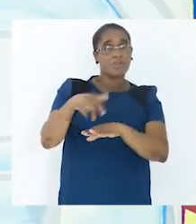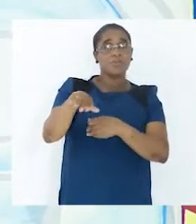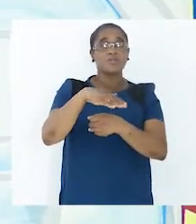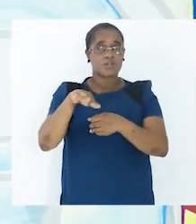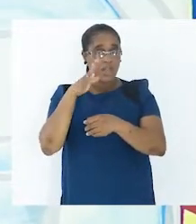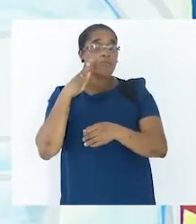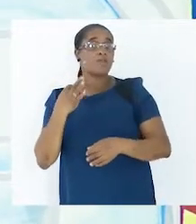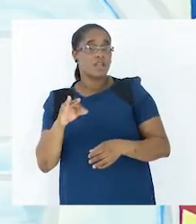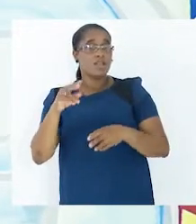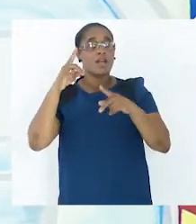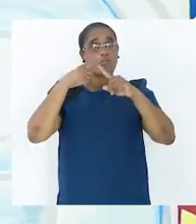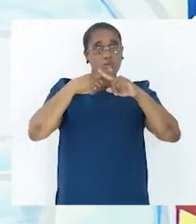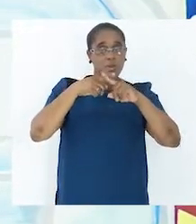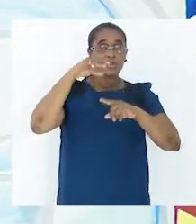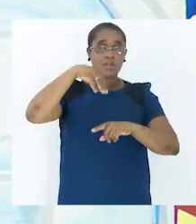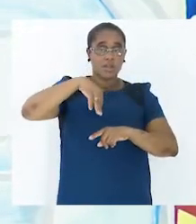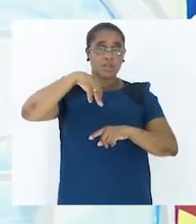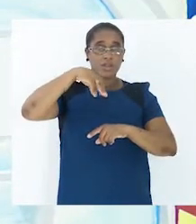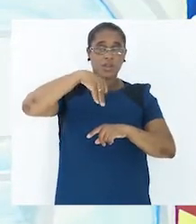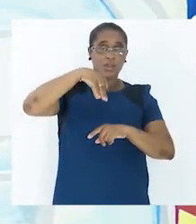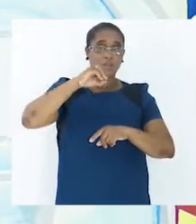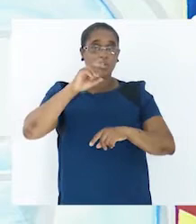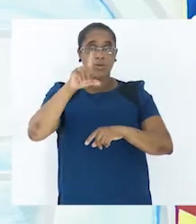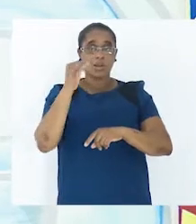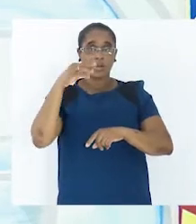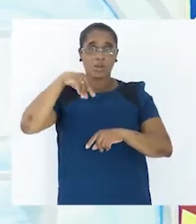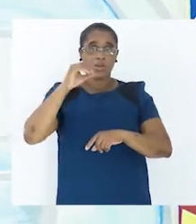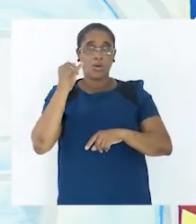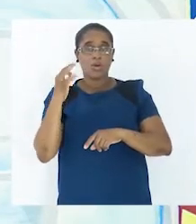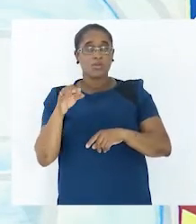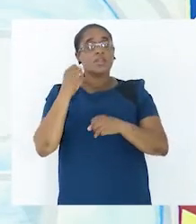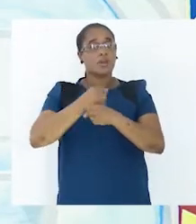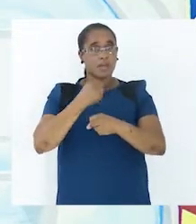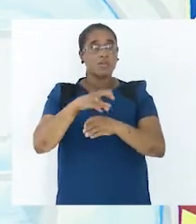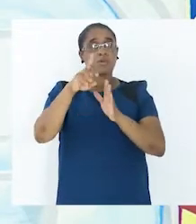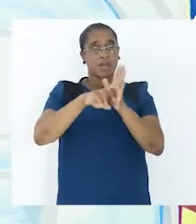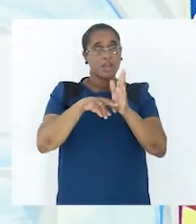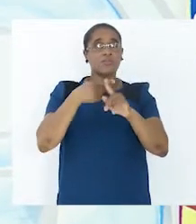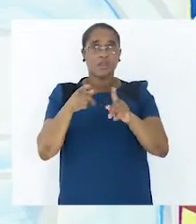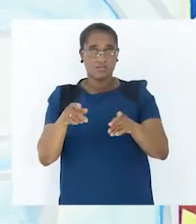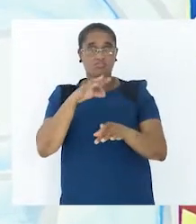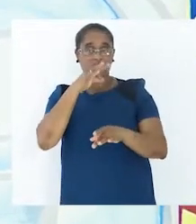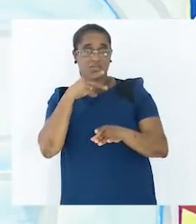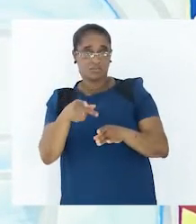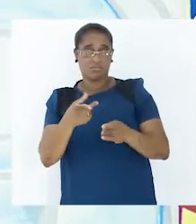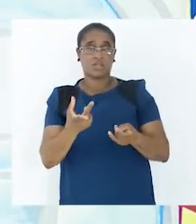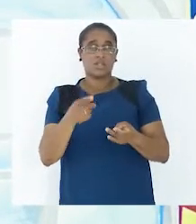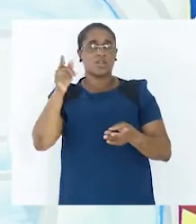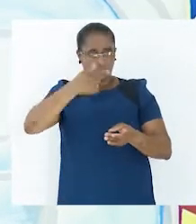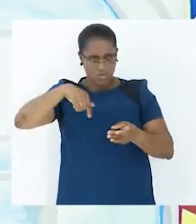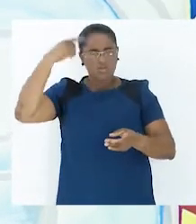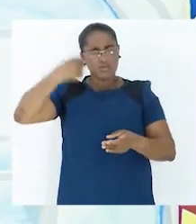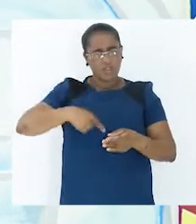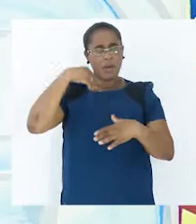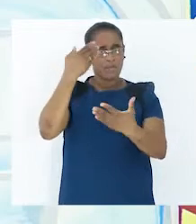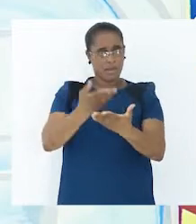multiplicação de polinômios e que é trabalhada com uma regra diferente. Diz que nesses casos nós devemos aplicar